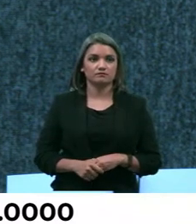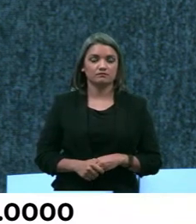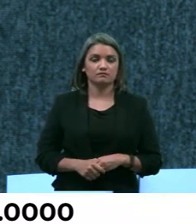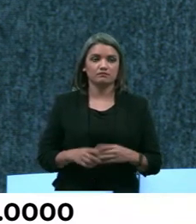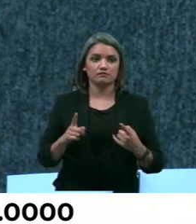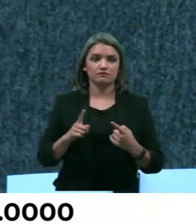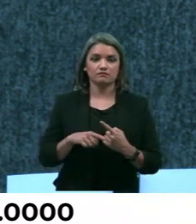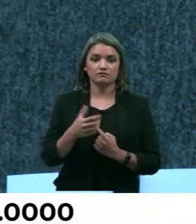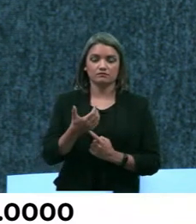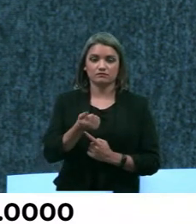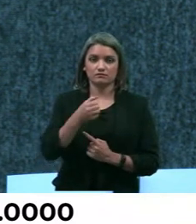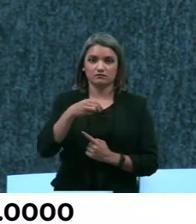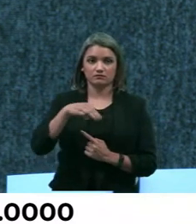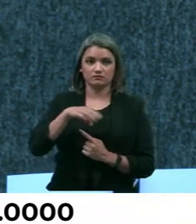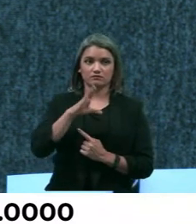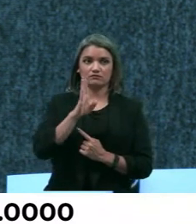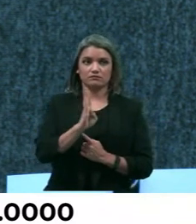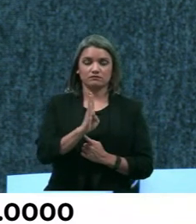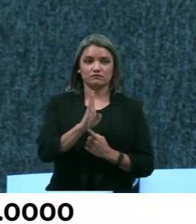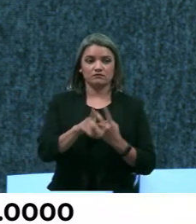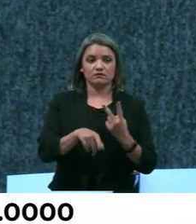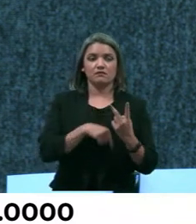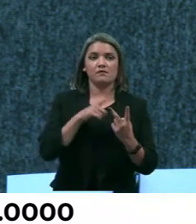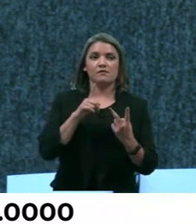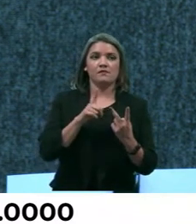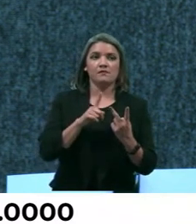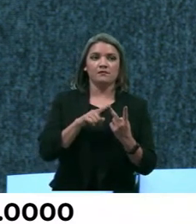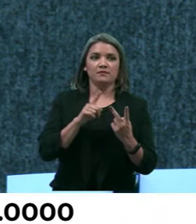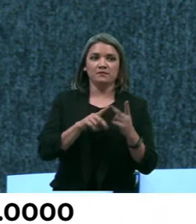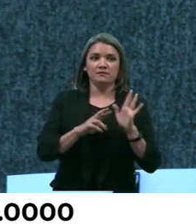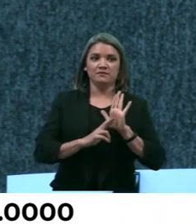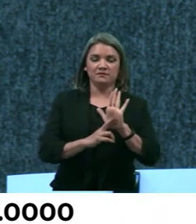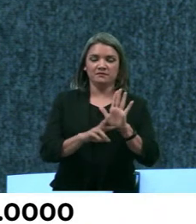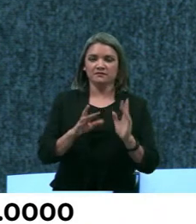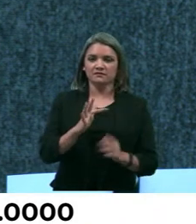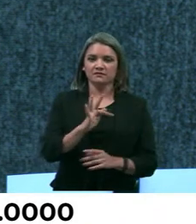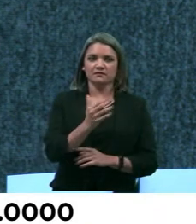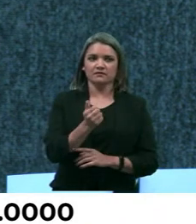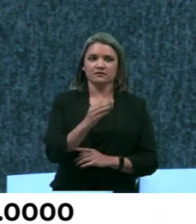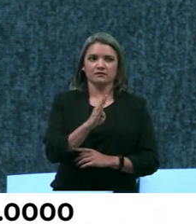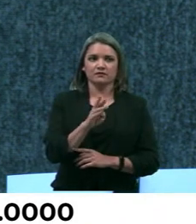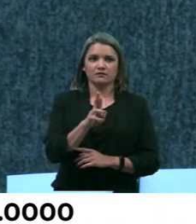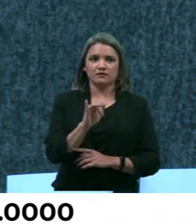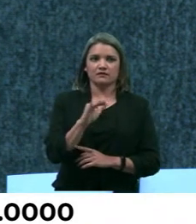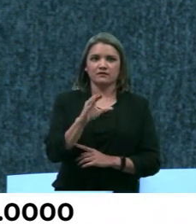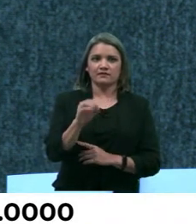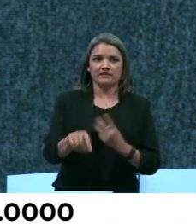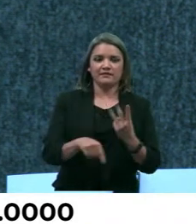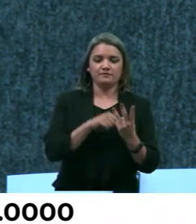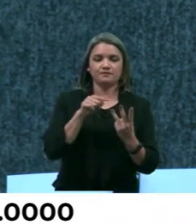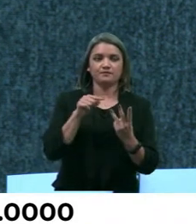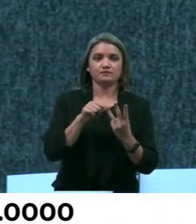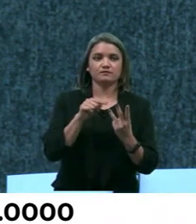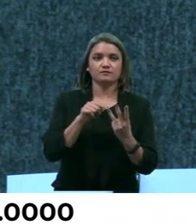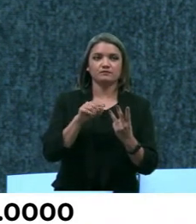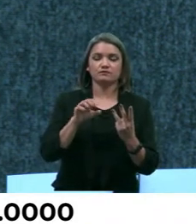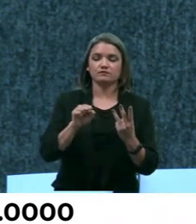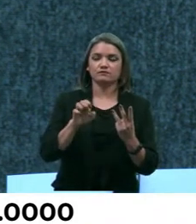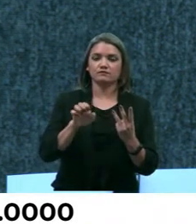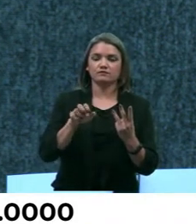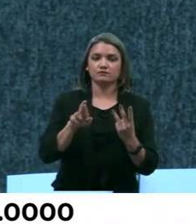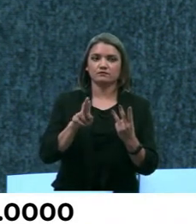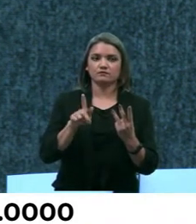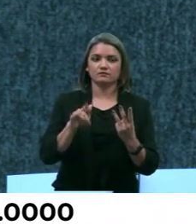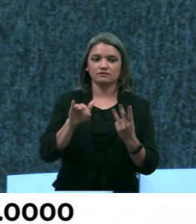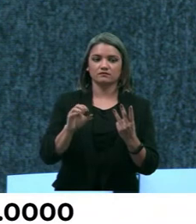AMB e outra pelo requerido Fabrício e mais uma pelo requerido Sérgio Luiz.